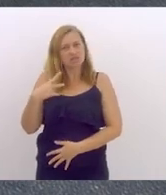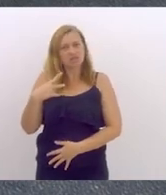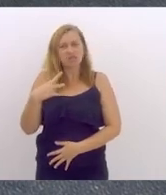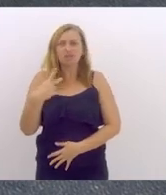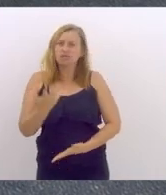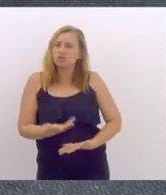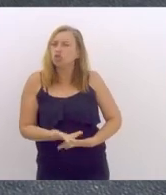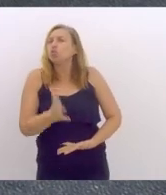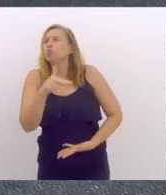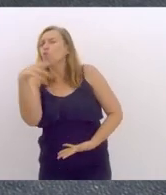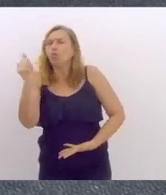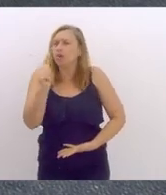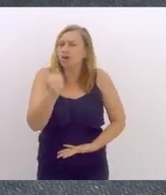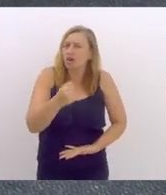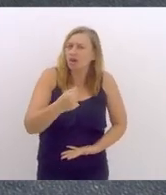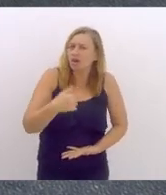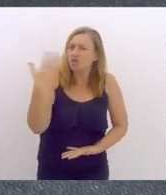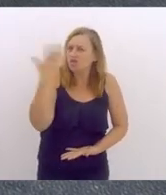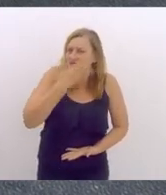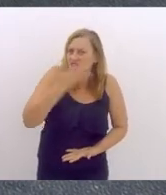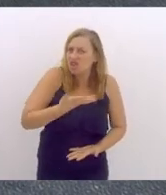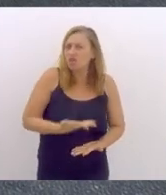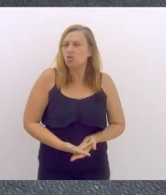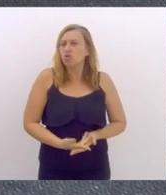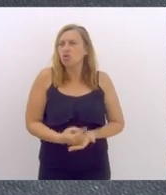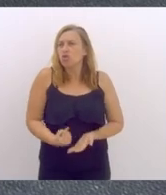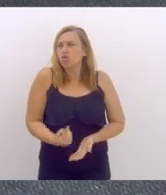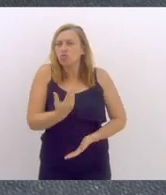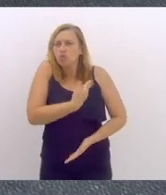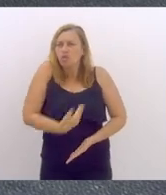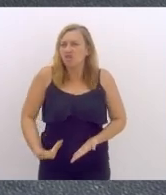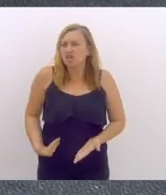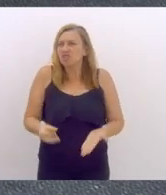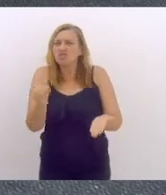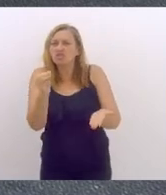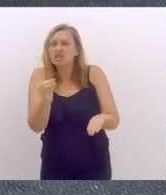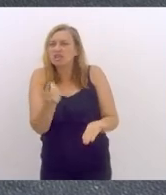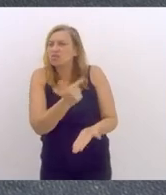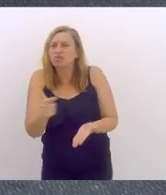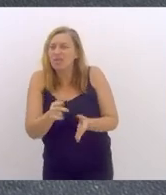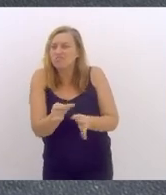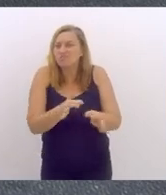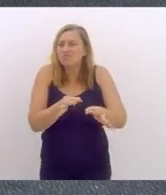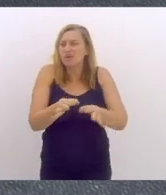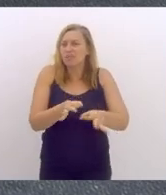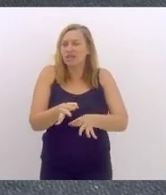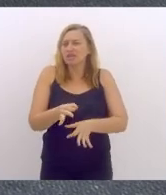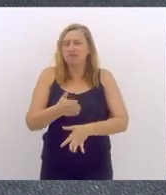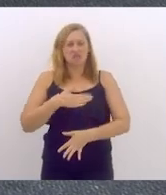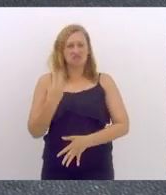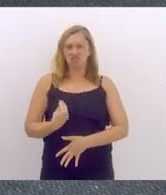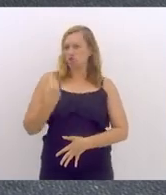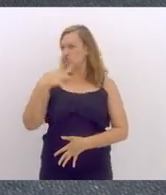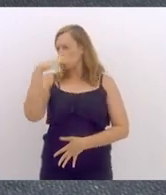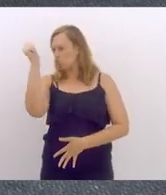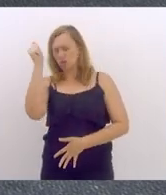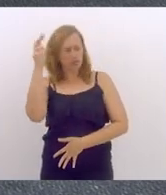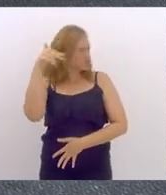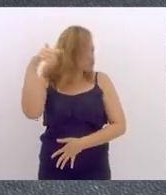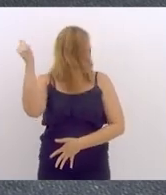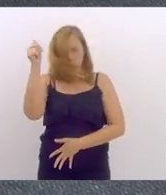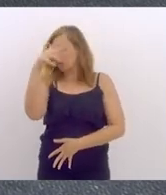parlamento eu nunca vi um governante tão despreparado na minha vida nunca vi